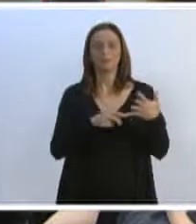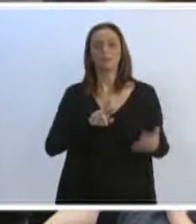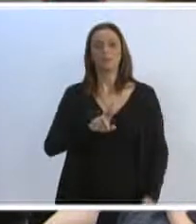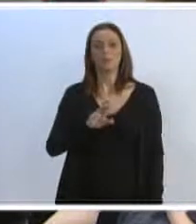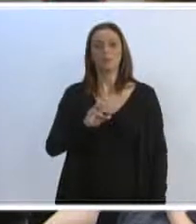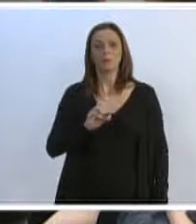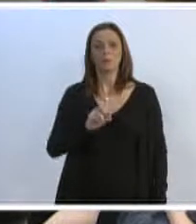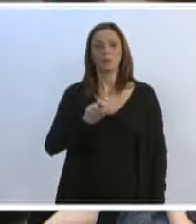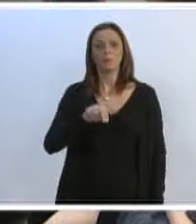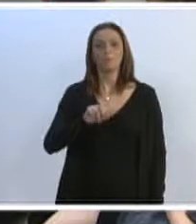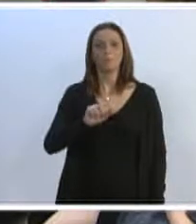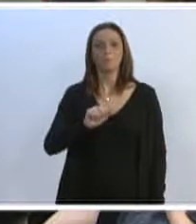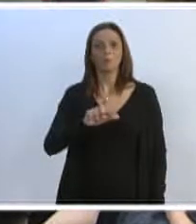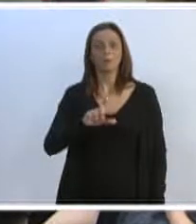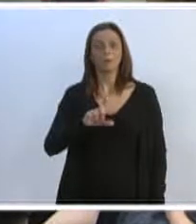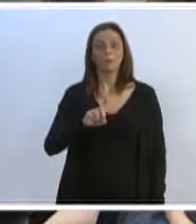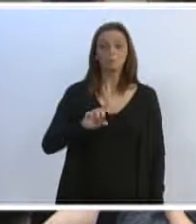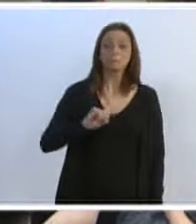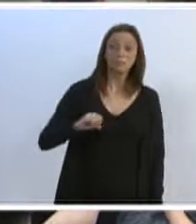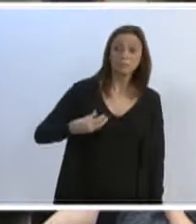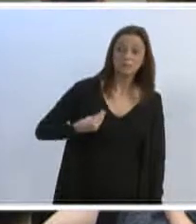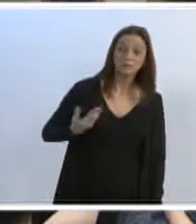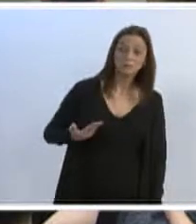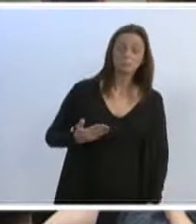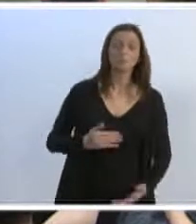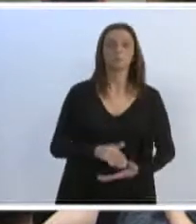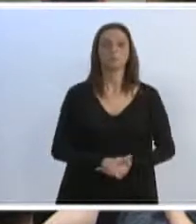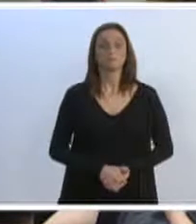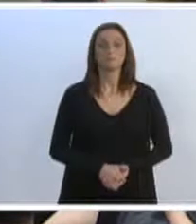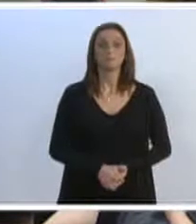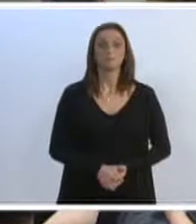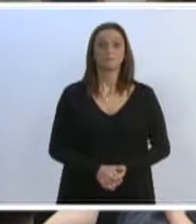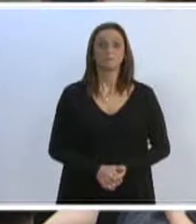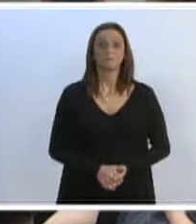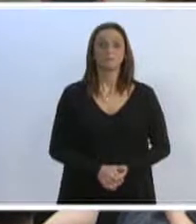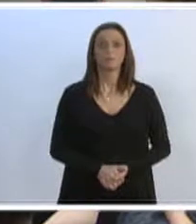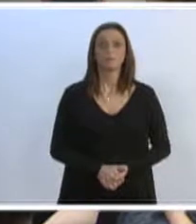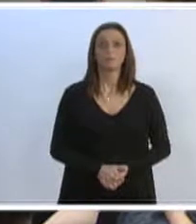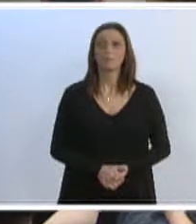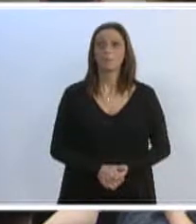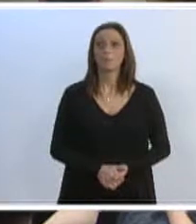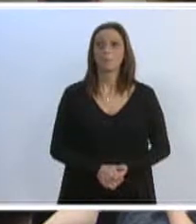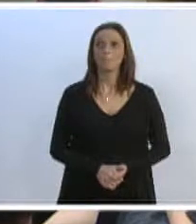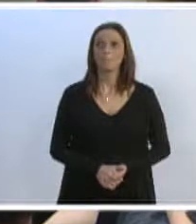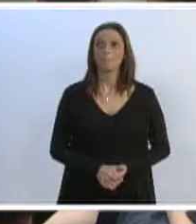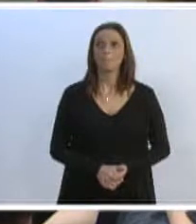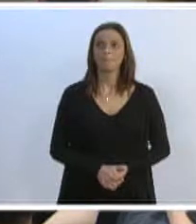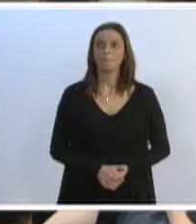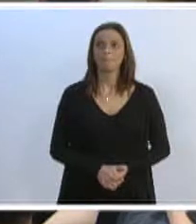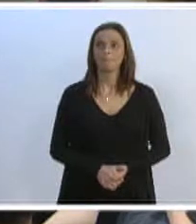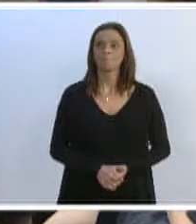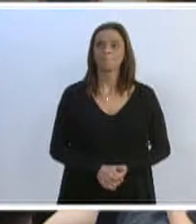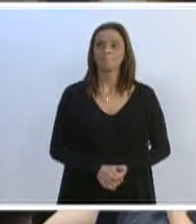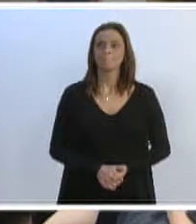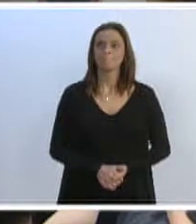1852. Hoje pela manhã, em visita na Fundação Cultural, eu e a professora Sueli, juntamente com a historiadora